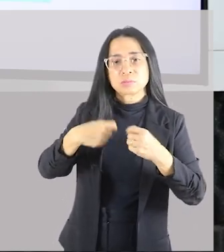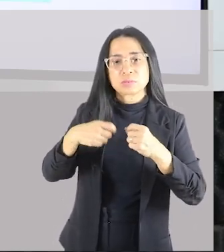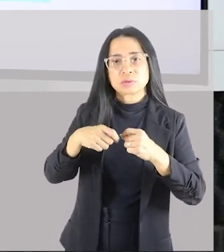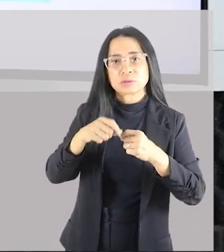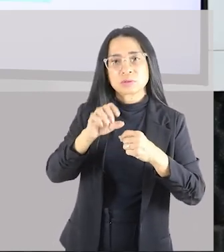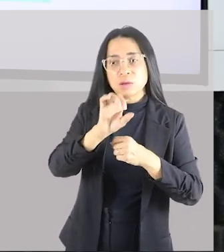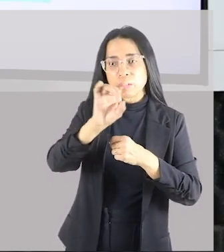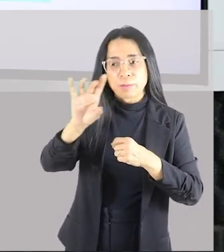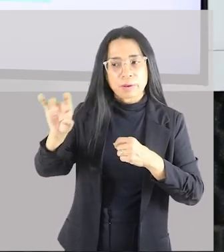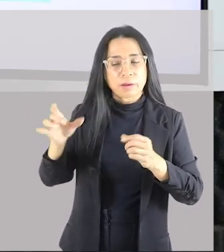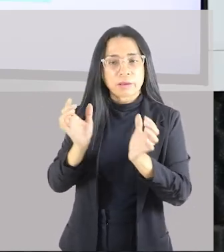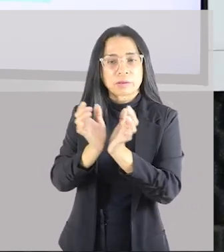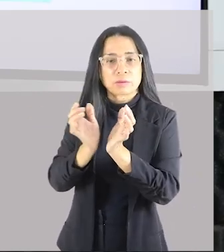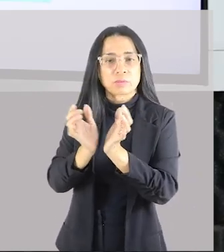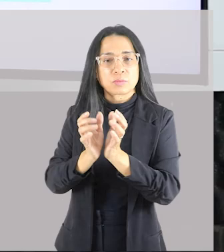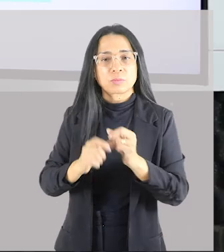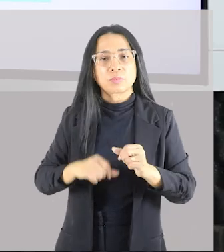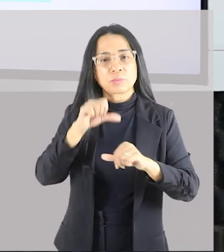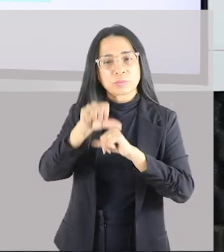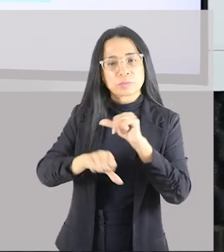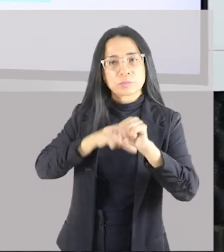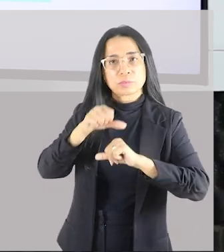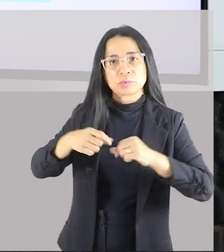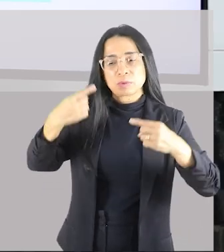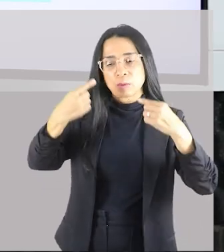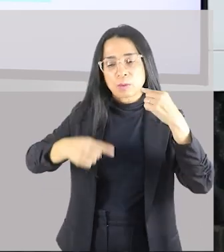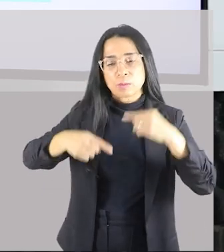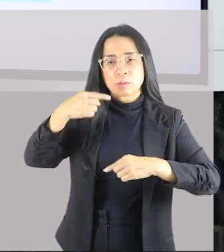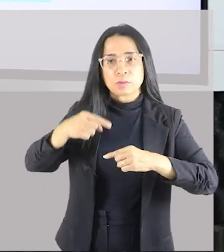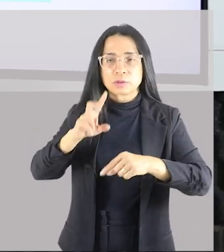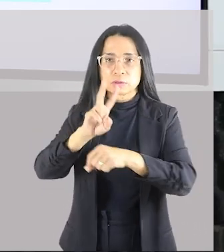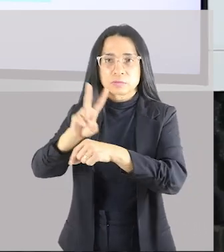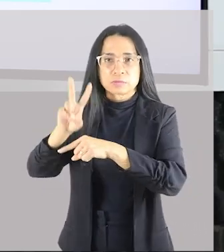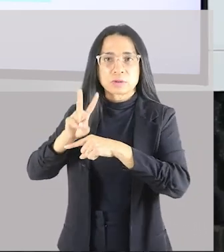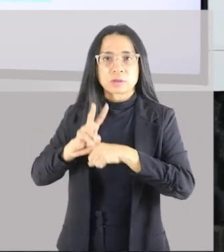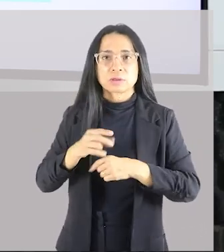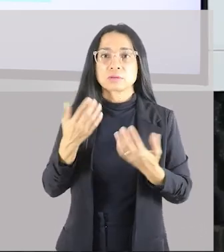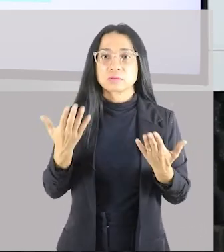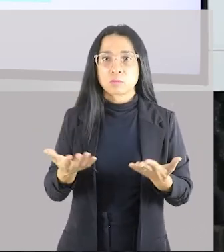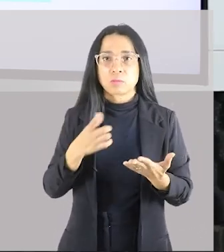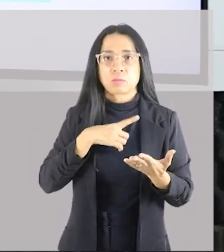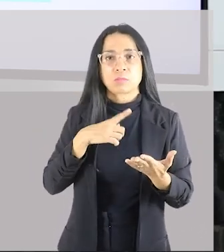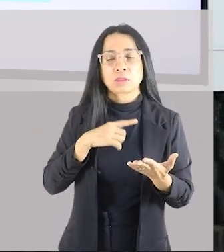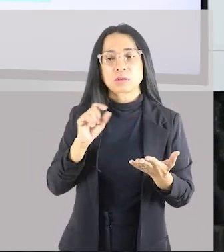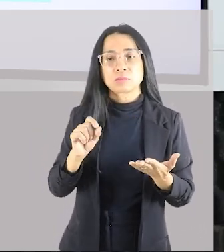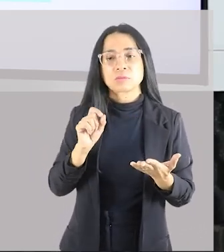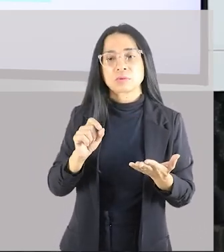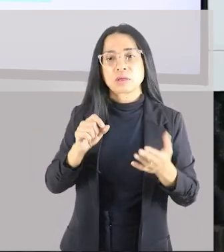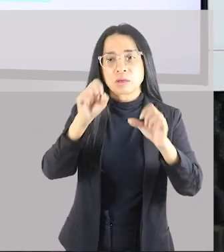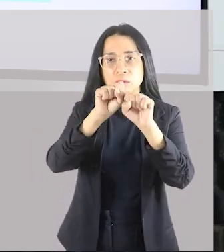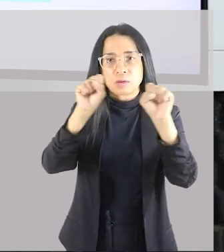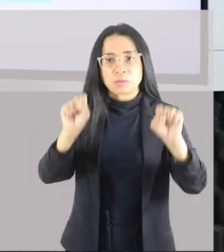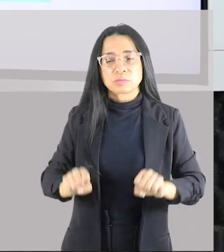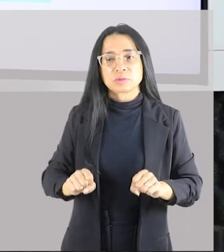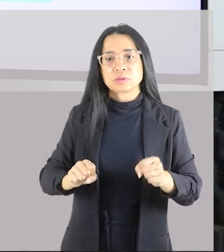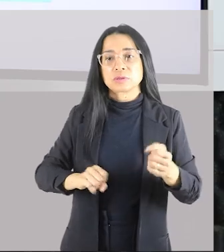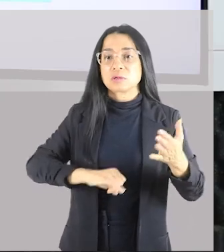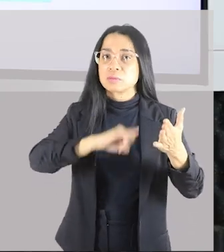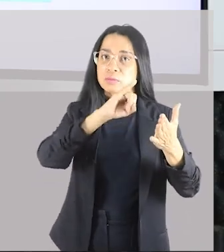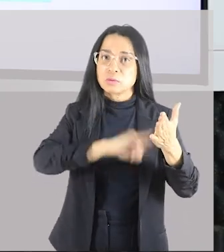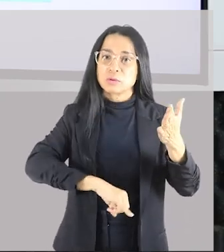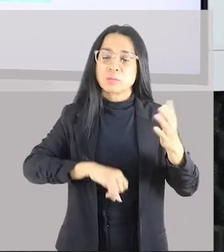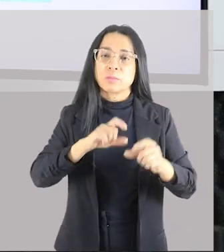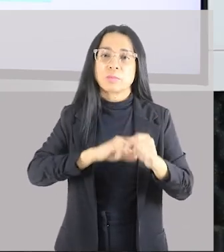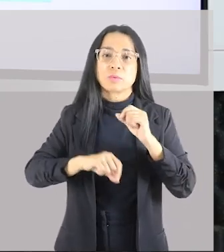cada setor, modificações nas políticas fiscais, visto que quando a gente tem o sistema de tributação, a gente não fala